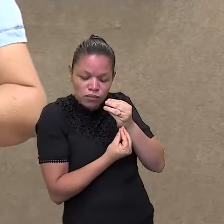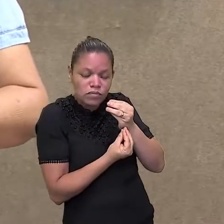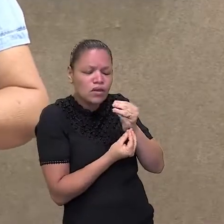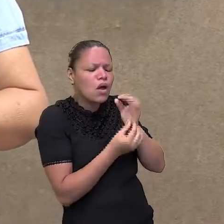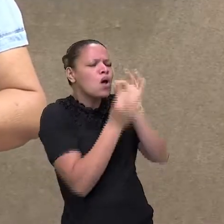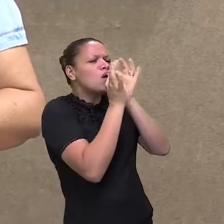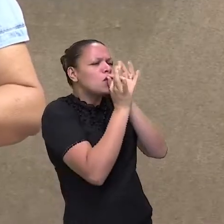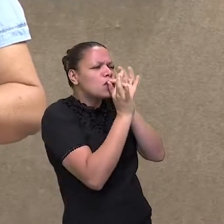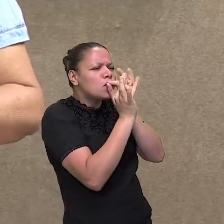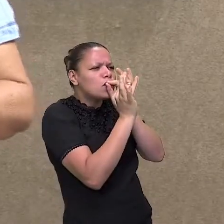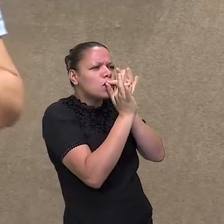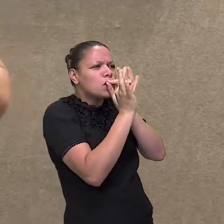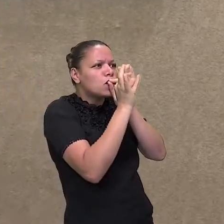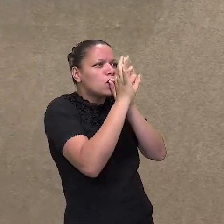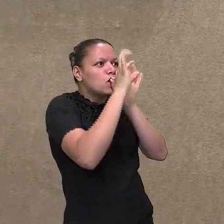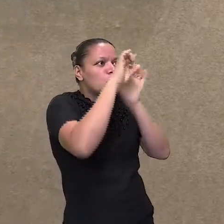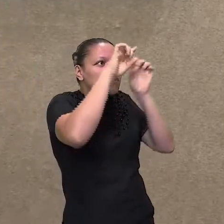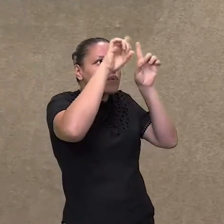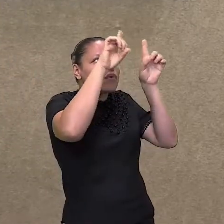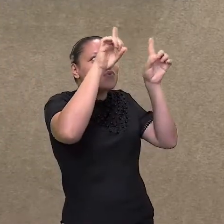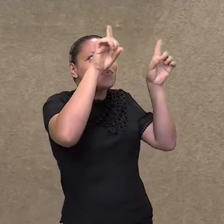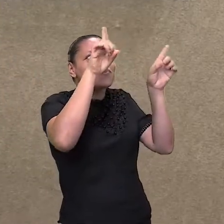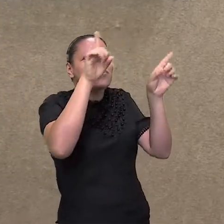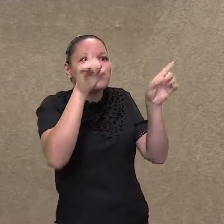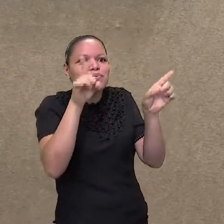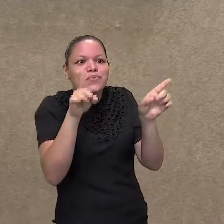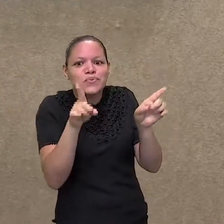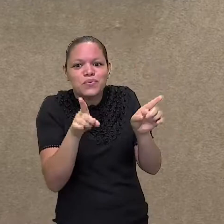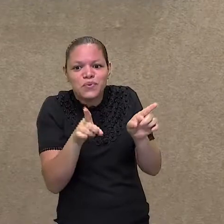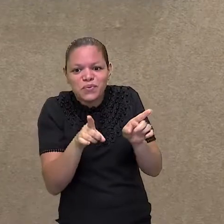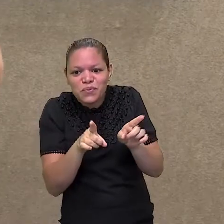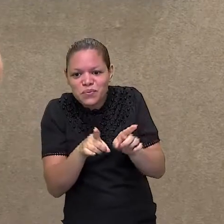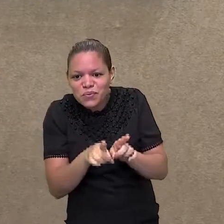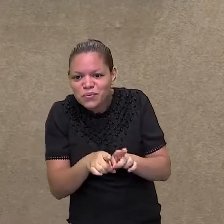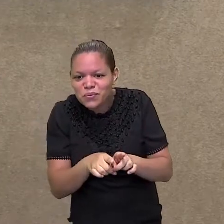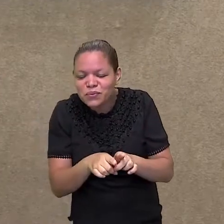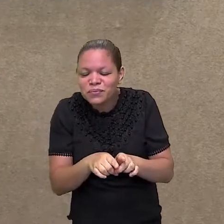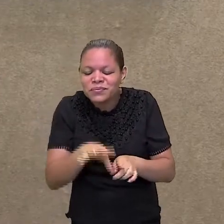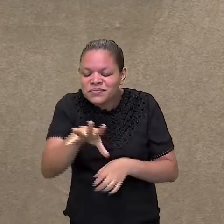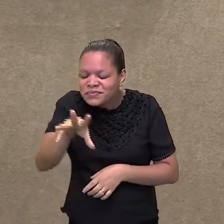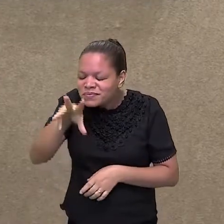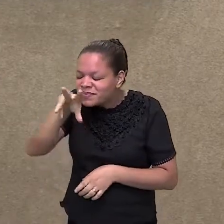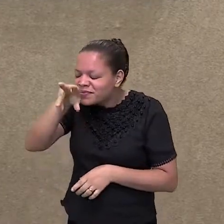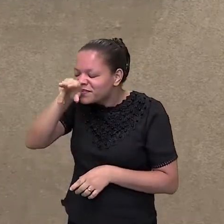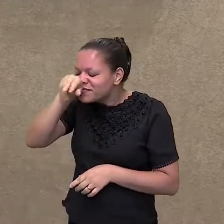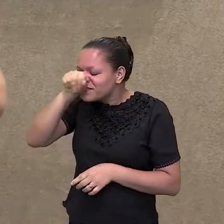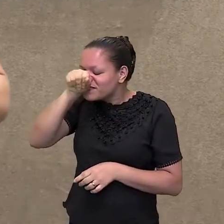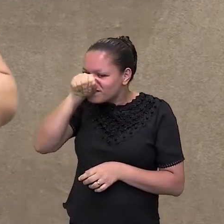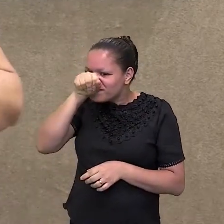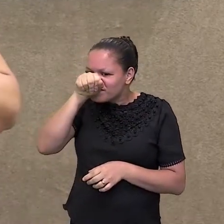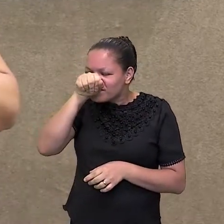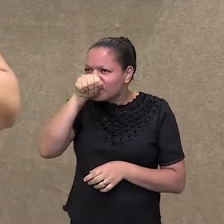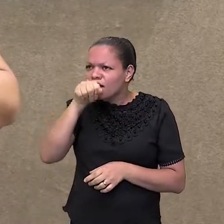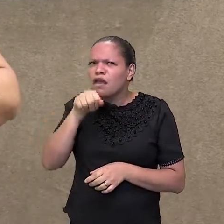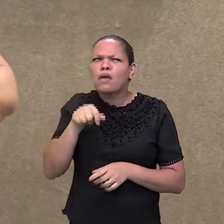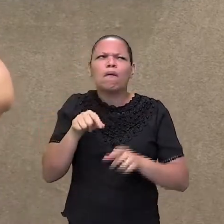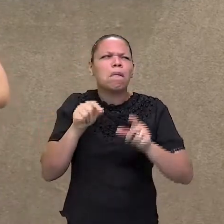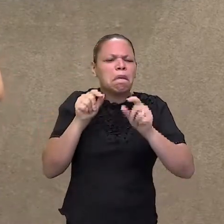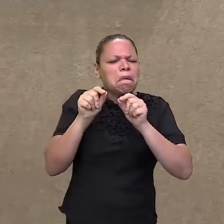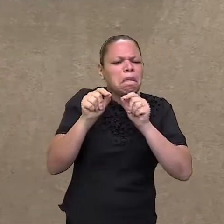o balão, ele vai encher de ar. E esse ar, o que aconteceu?